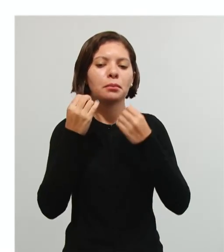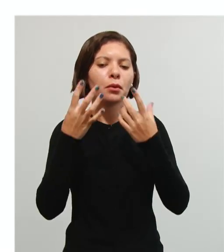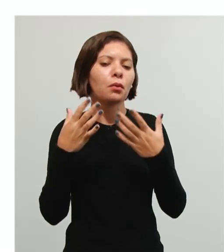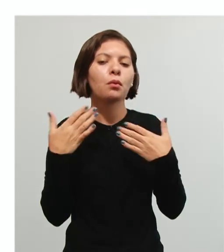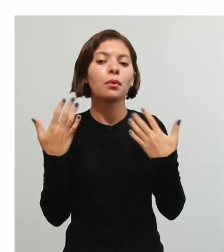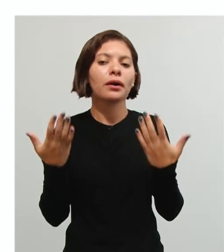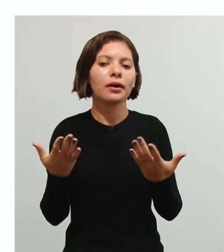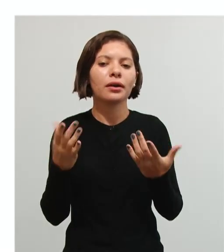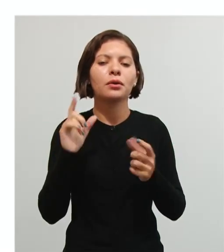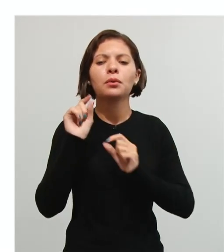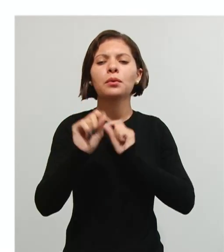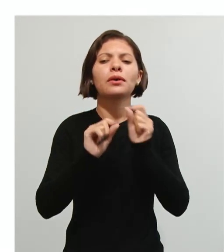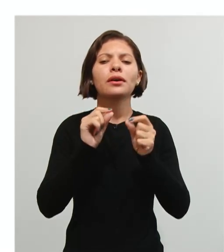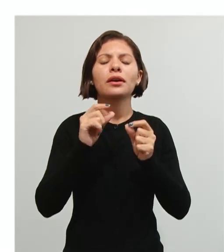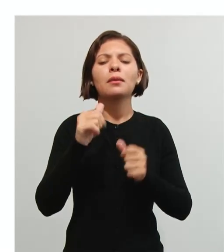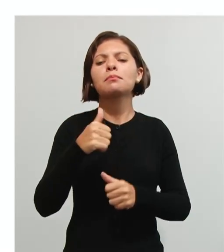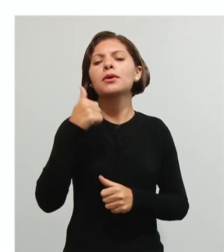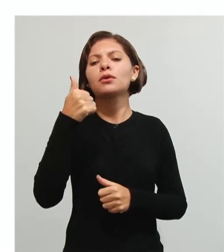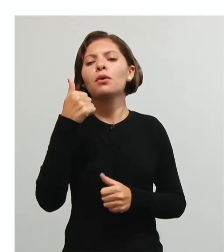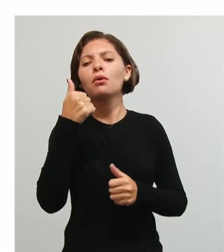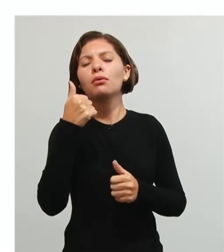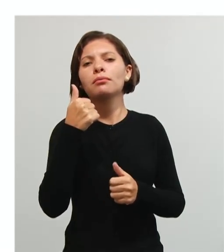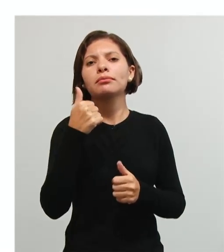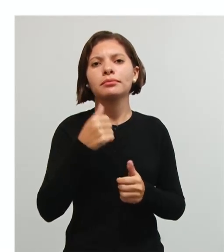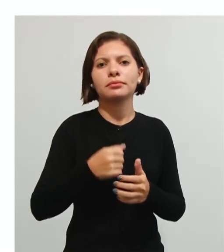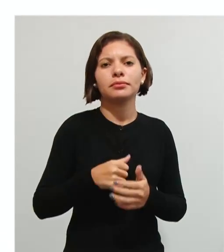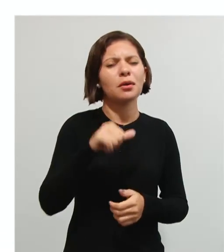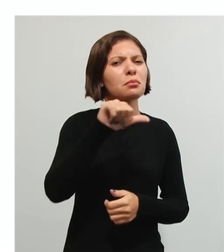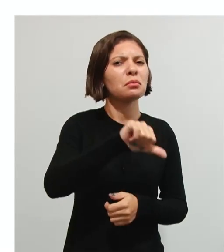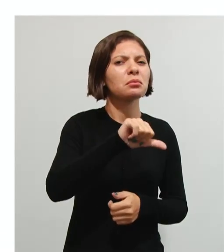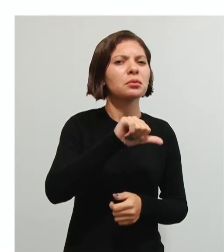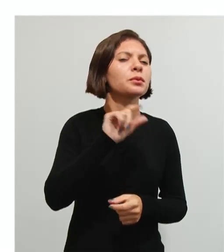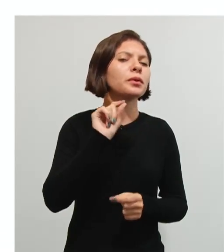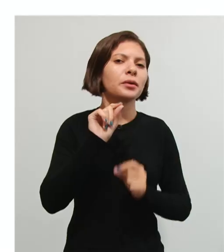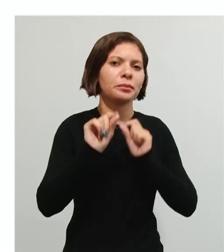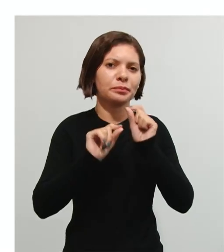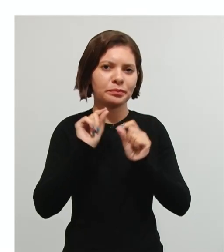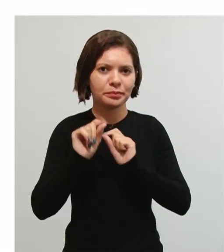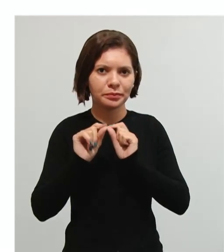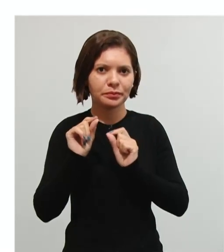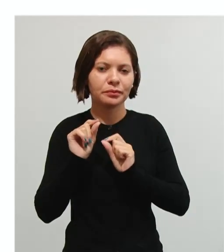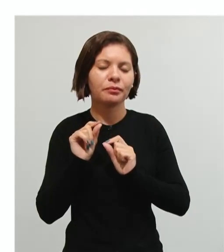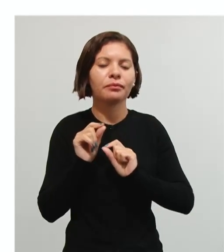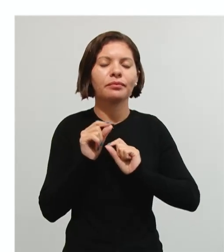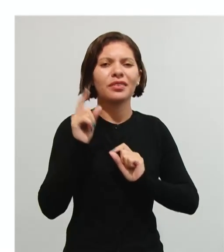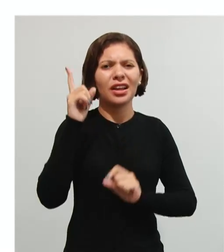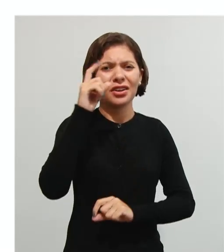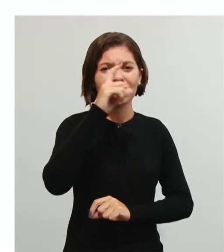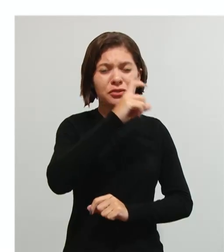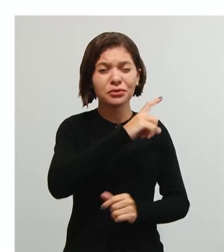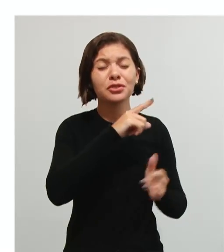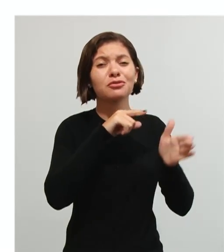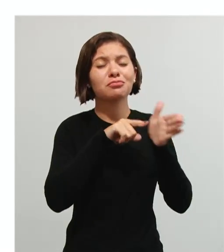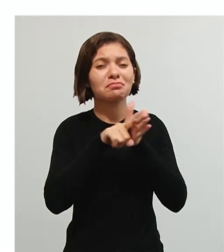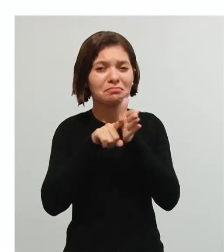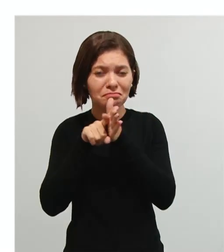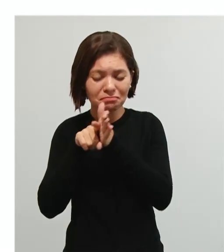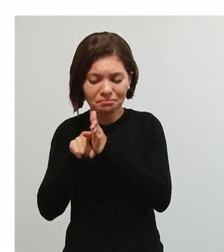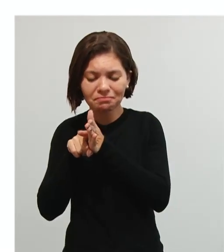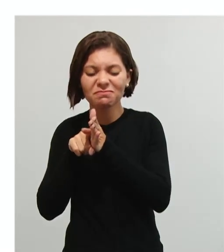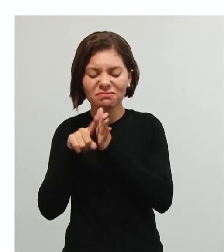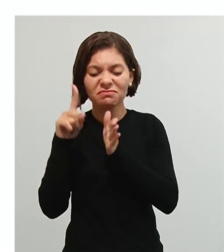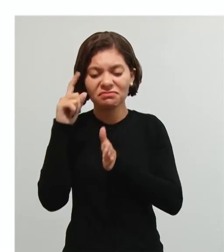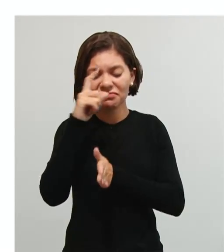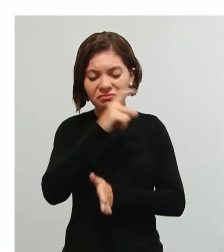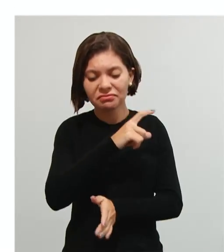que é melhor, né? E isso é algo que é muito difícil de você investigar cientificamente isso, porque